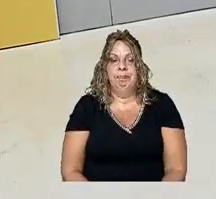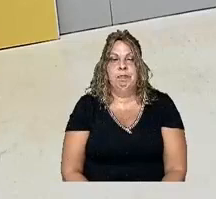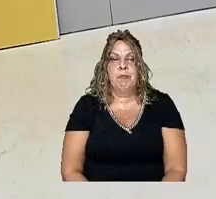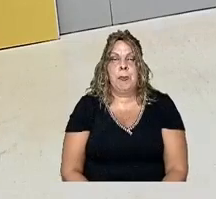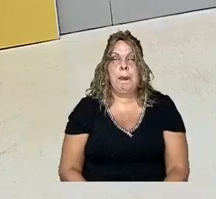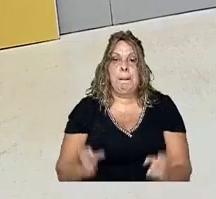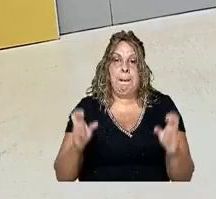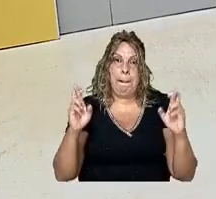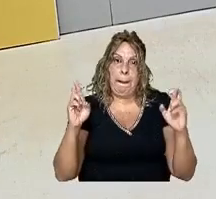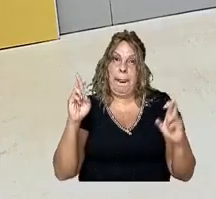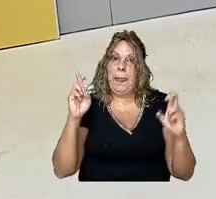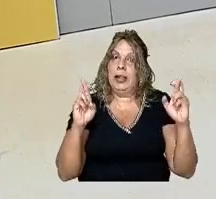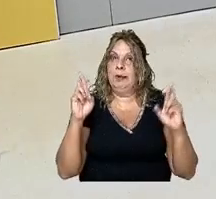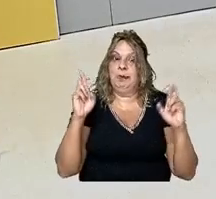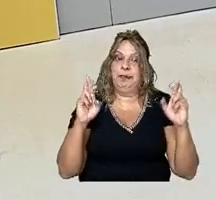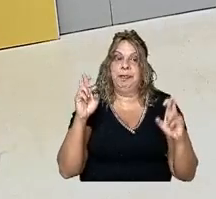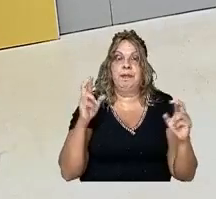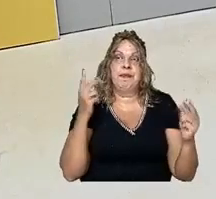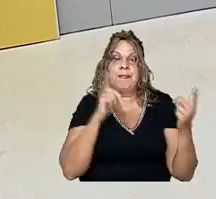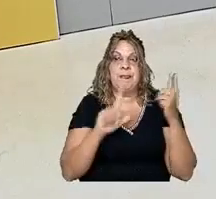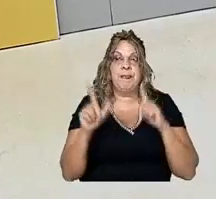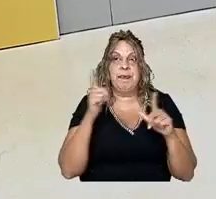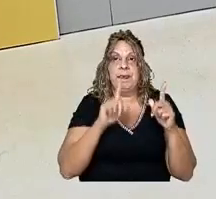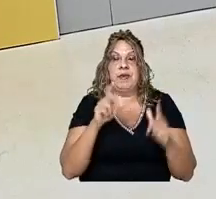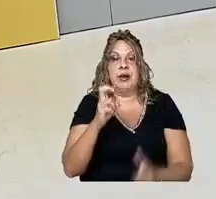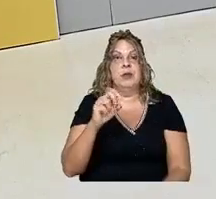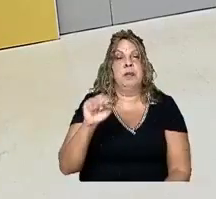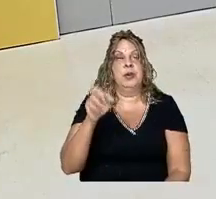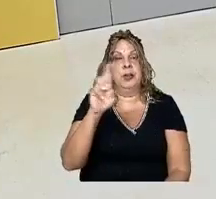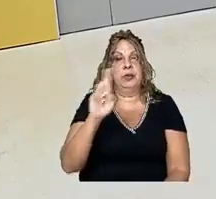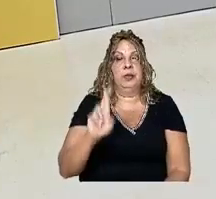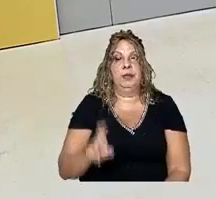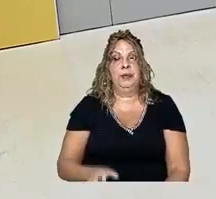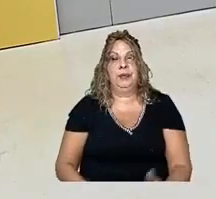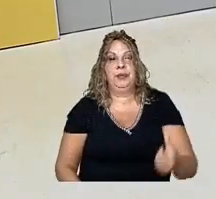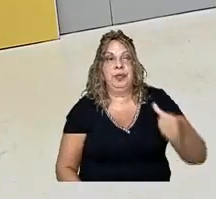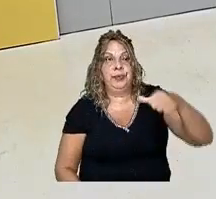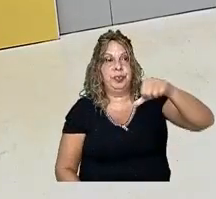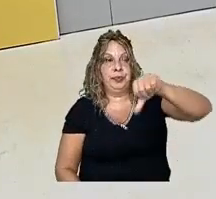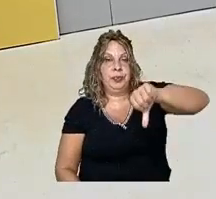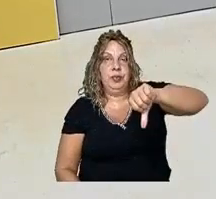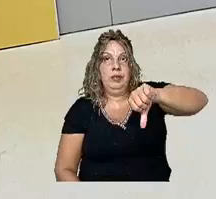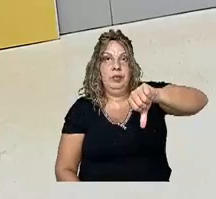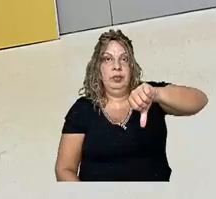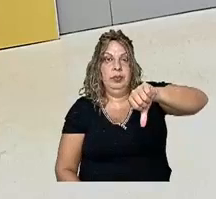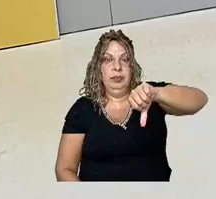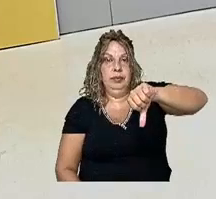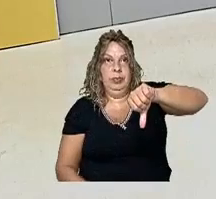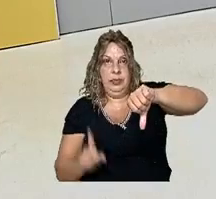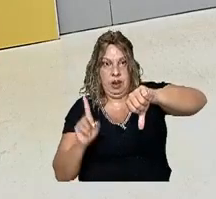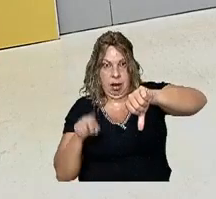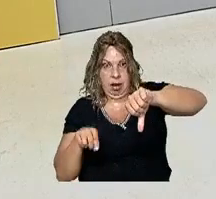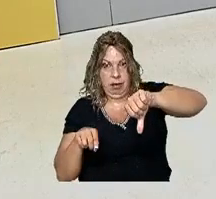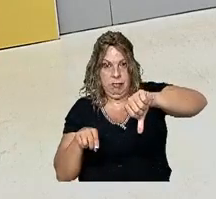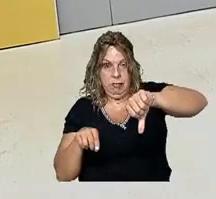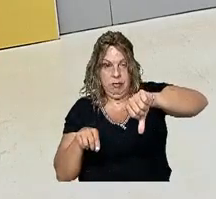torcida para ver quem vai levar R$5.000. Saiu a bolinha de número 9. 9.